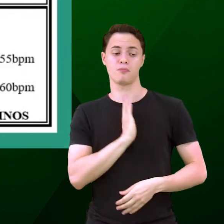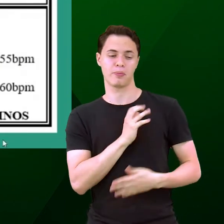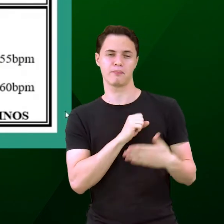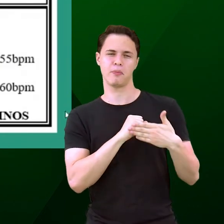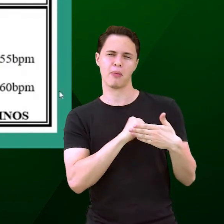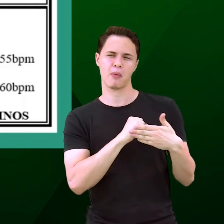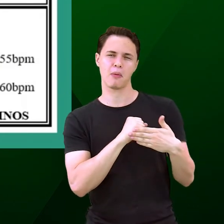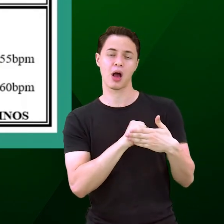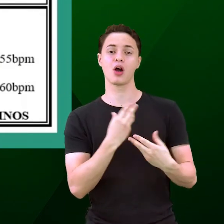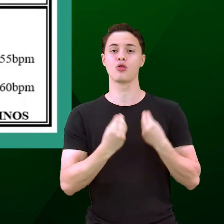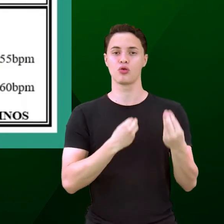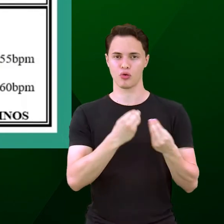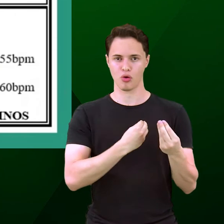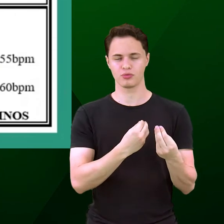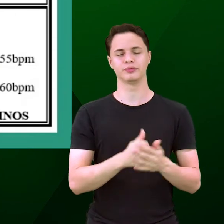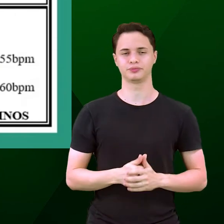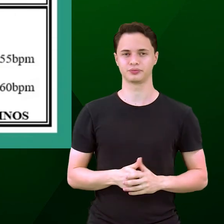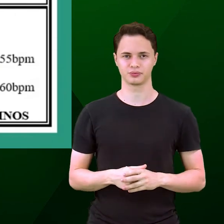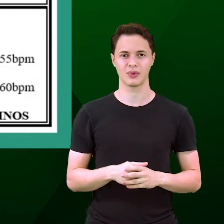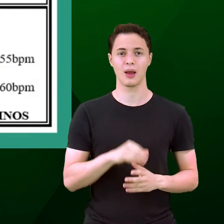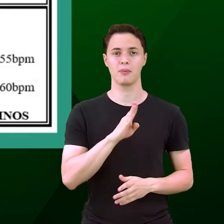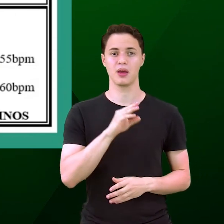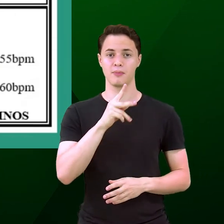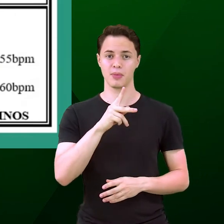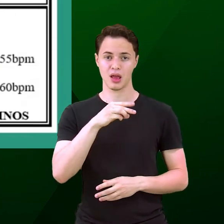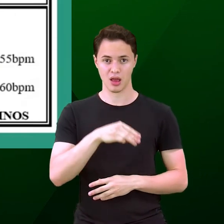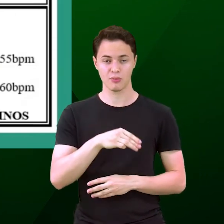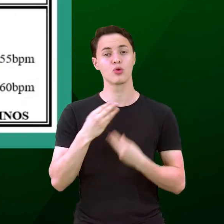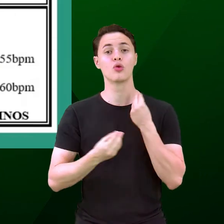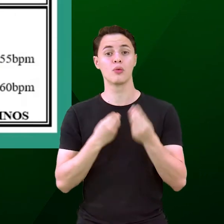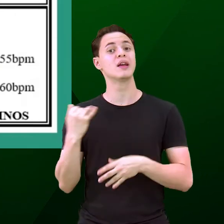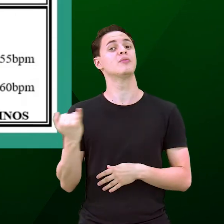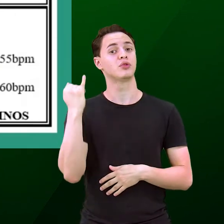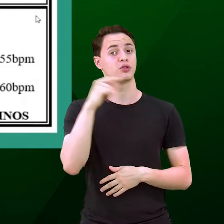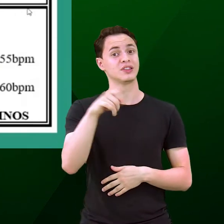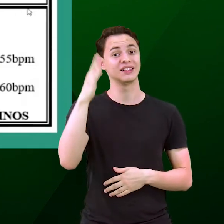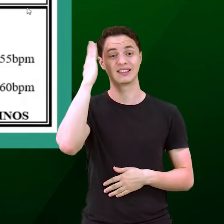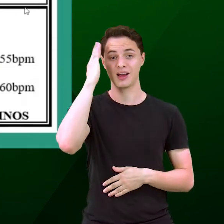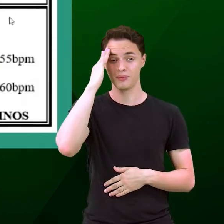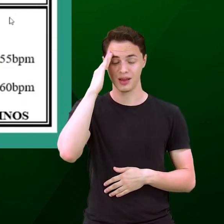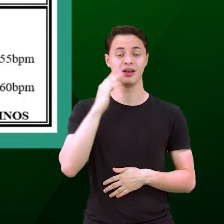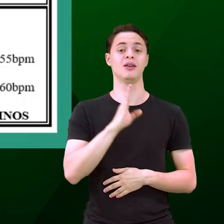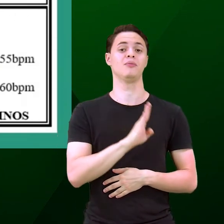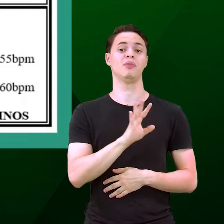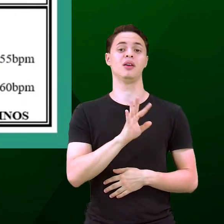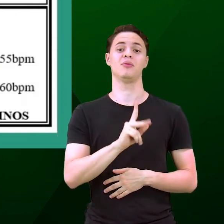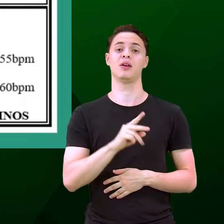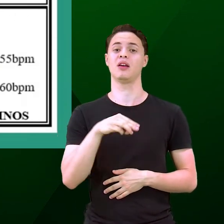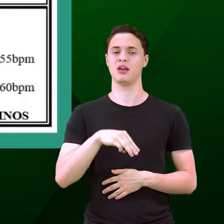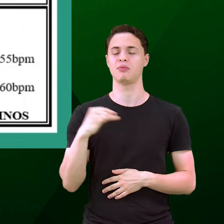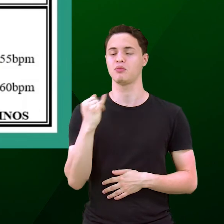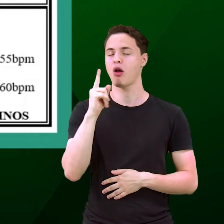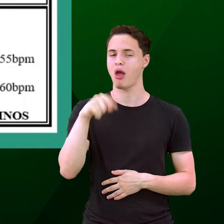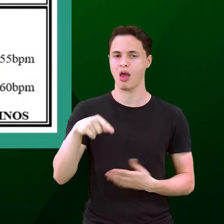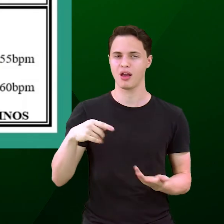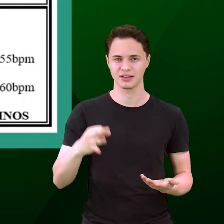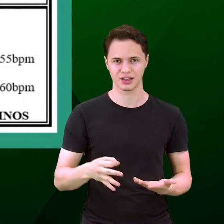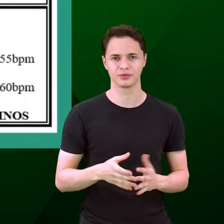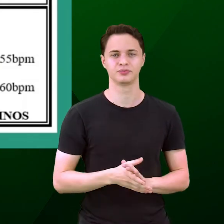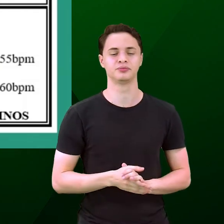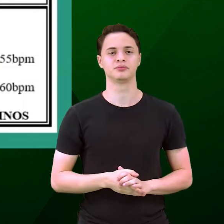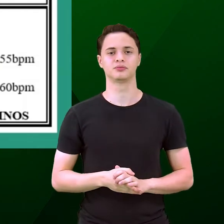adaptação no nosso corpo e vai promovendo essa melhora, né, cardiovascular e da nossa estrutura física, muscular, esquelética